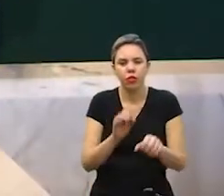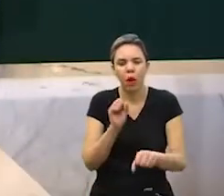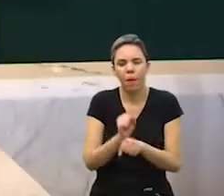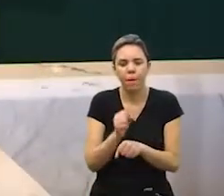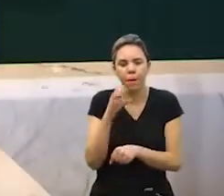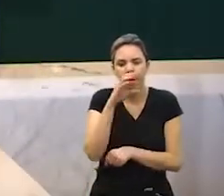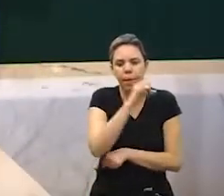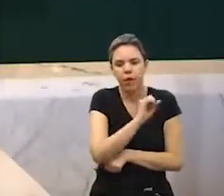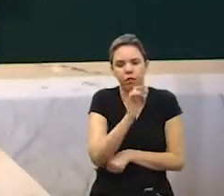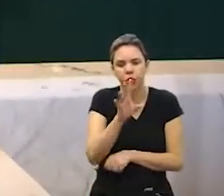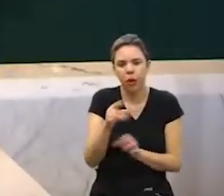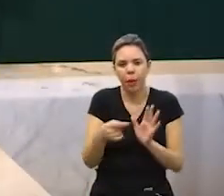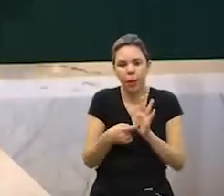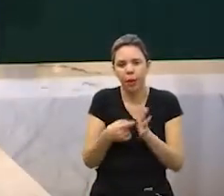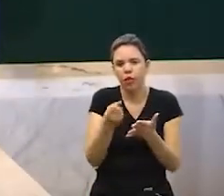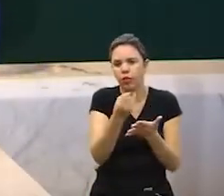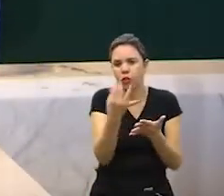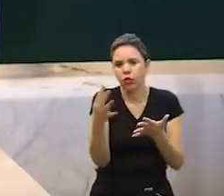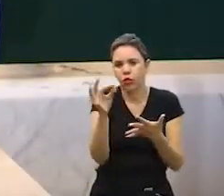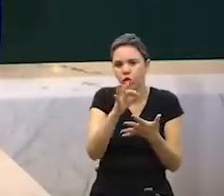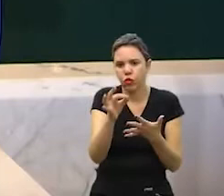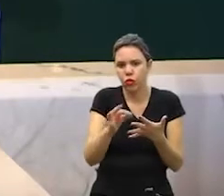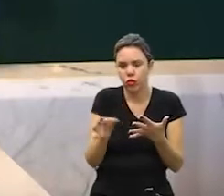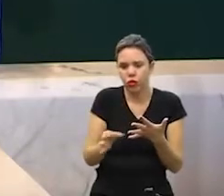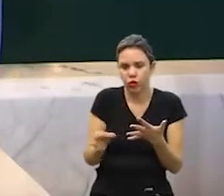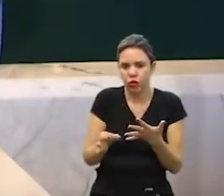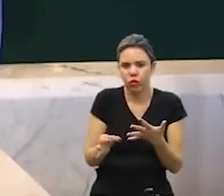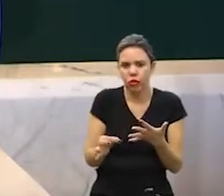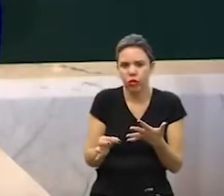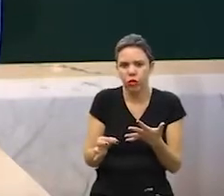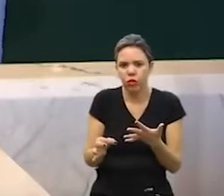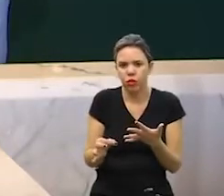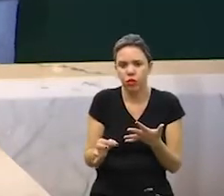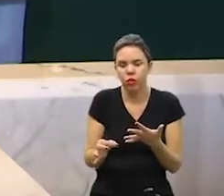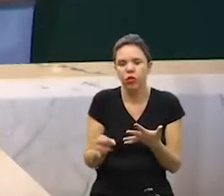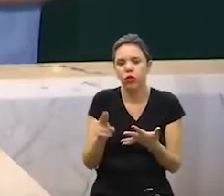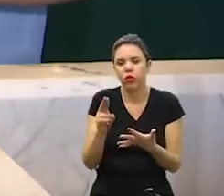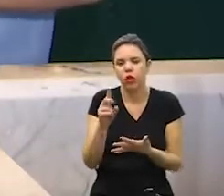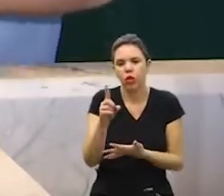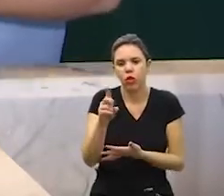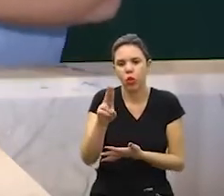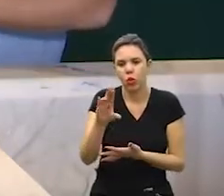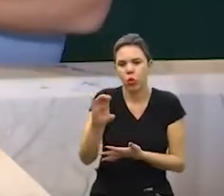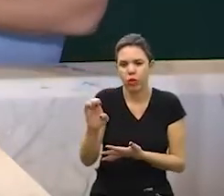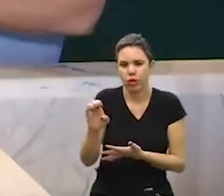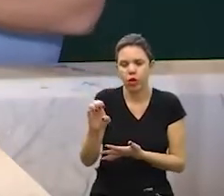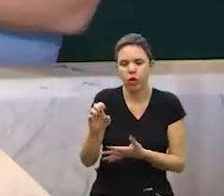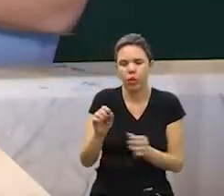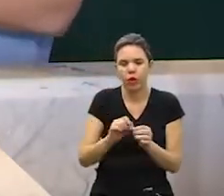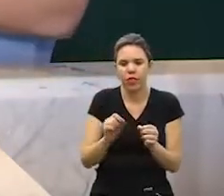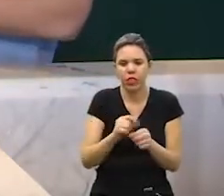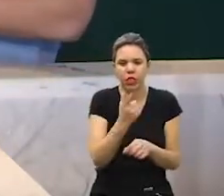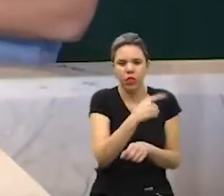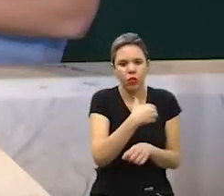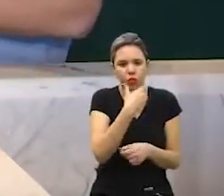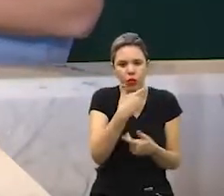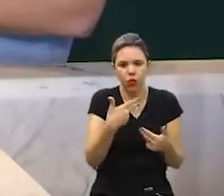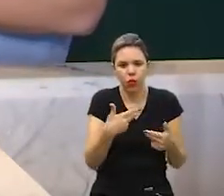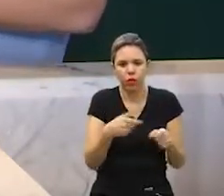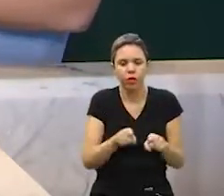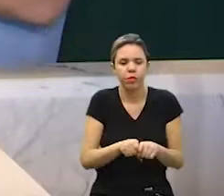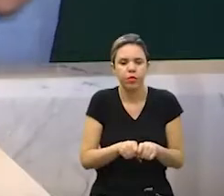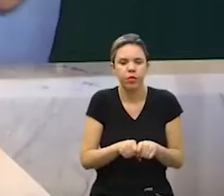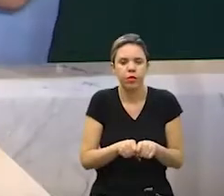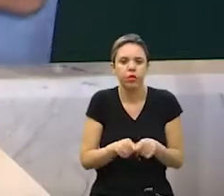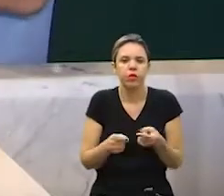fez uma pausa rapidinho só para mostrar aí as quantidades dos ingredientes. Dulcy estava falando aqui que dá para fazer com outras